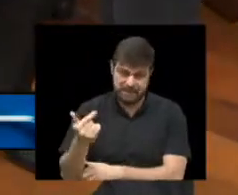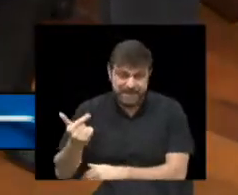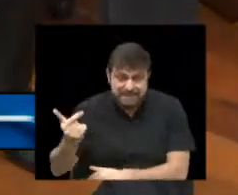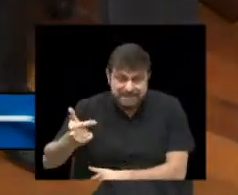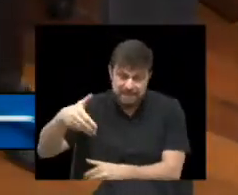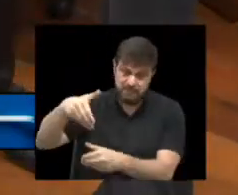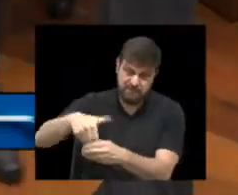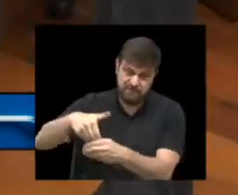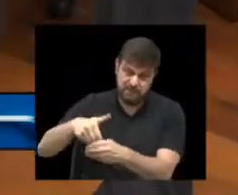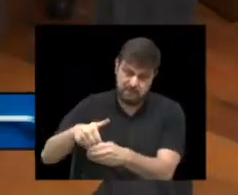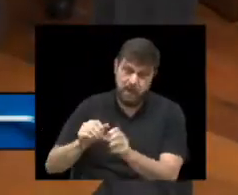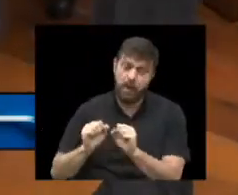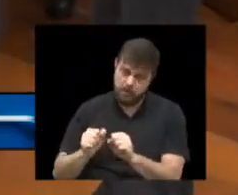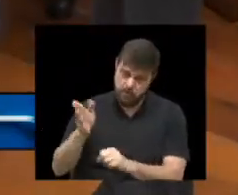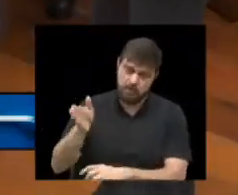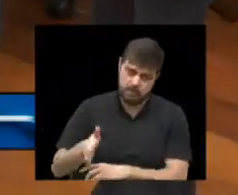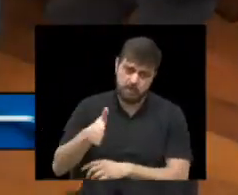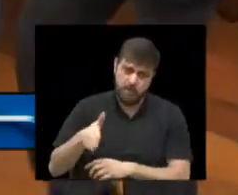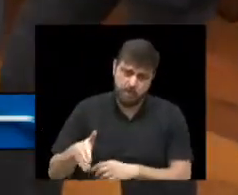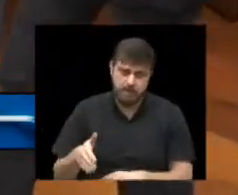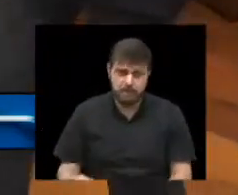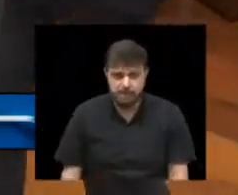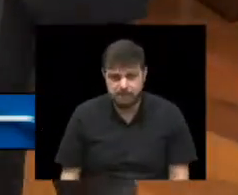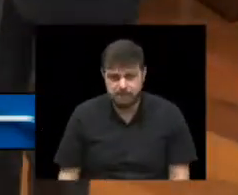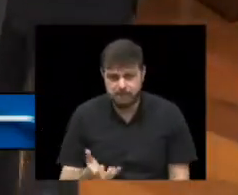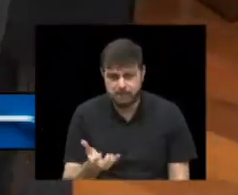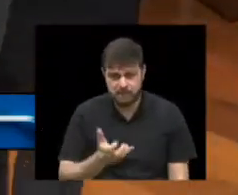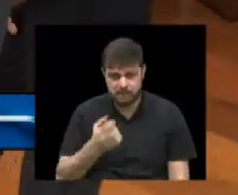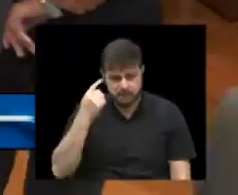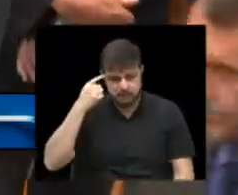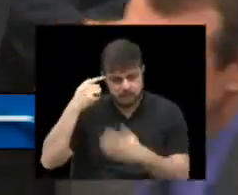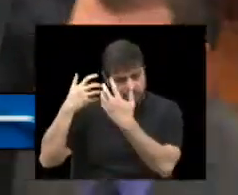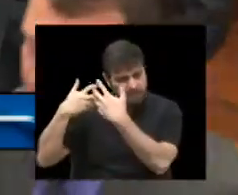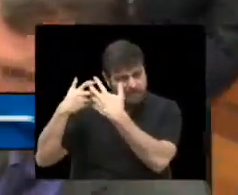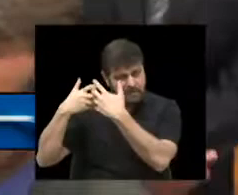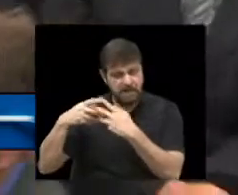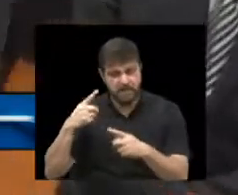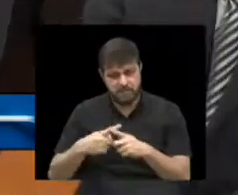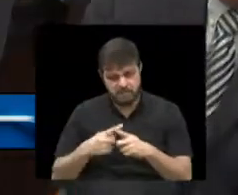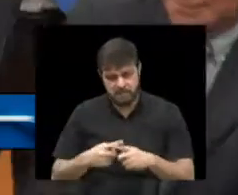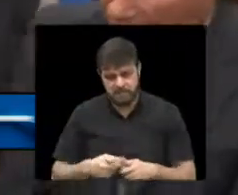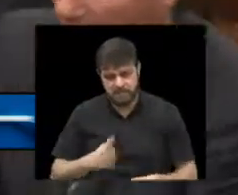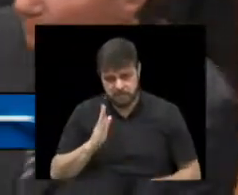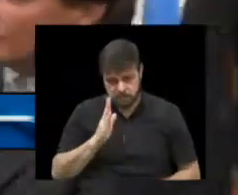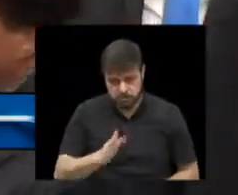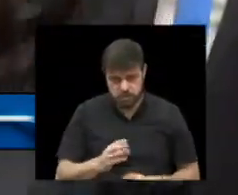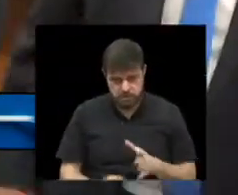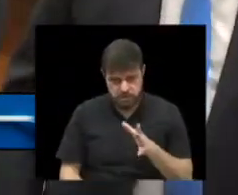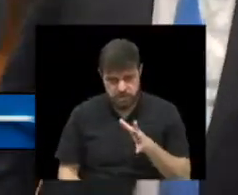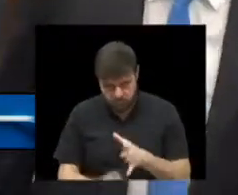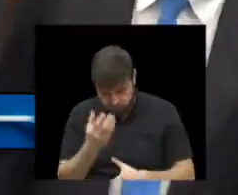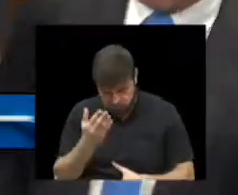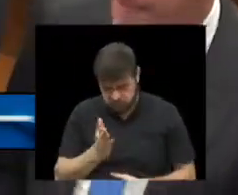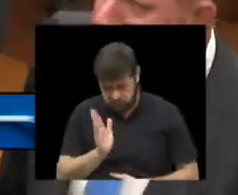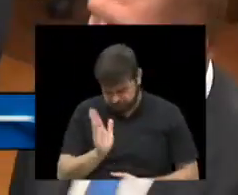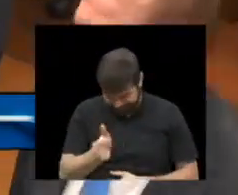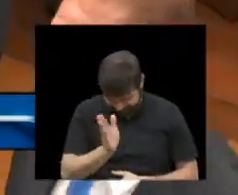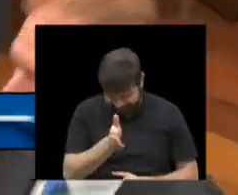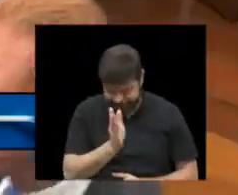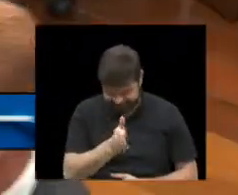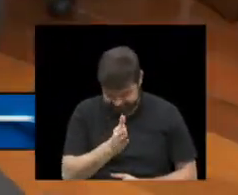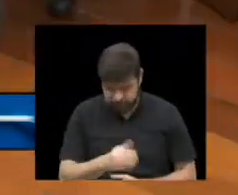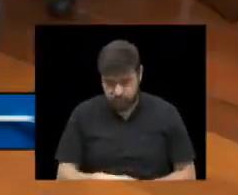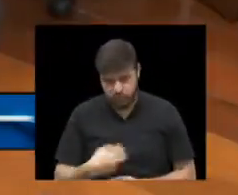motivo, uma determinada opinião. Então, eu queria fazer essa reflexão, porque outro dia, em relação às moções, já ocorreu isso, e